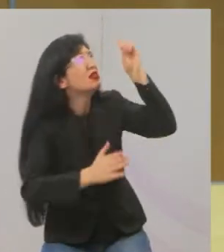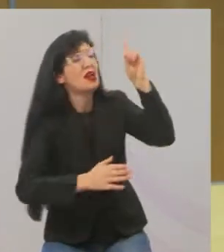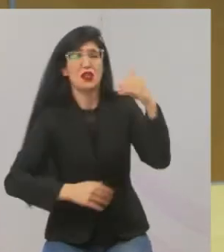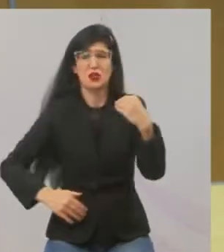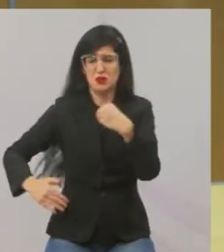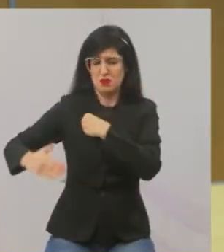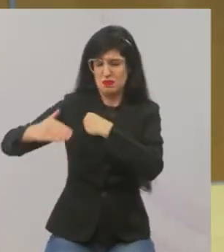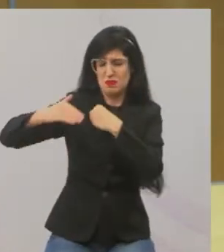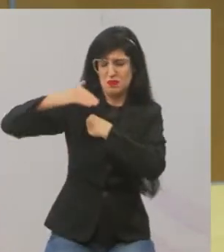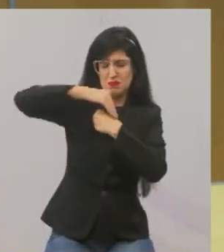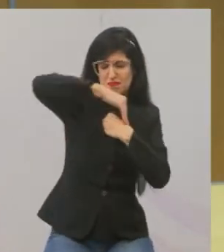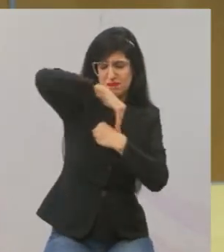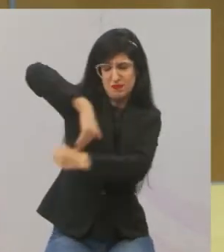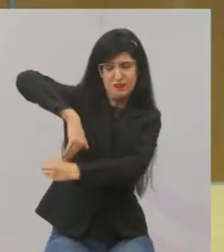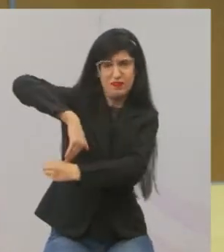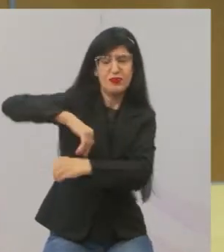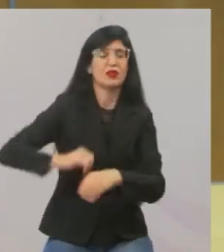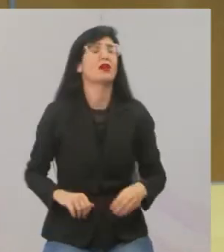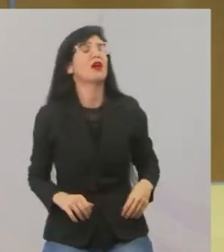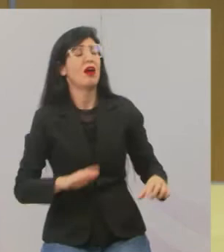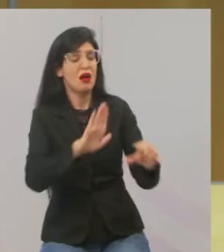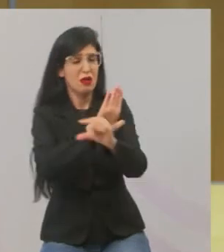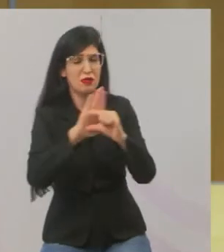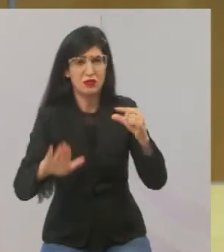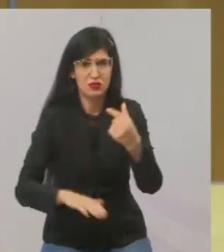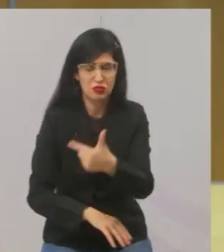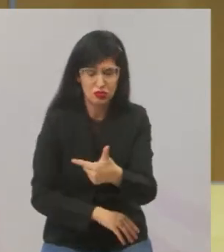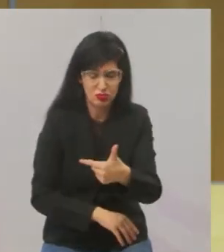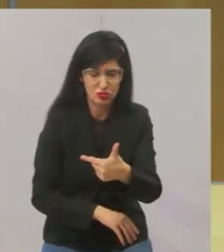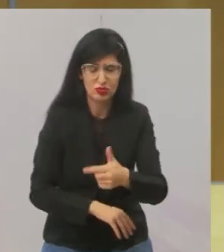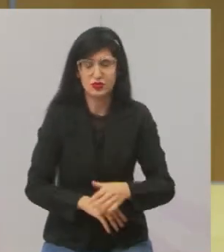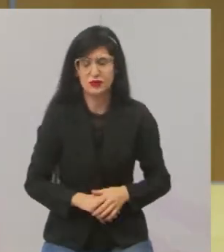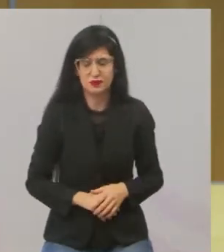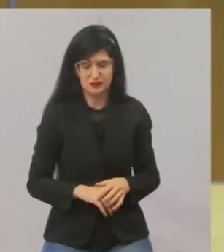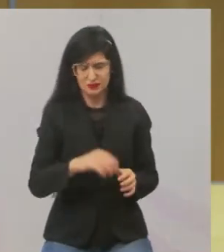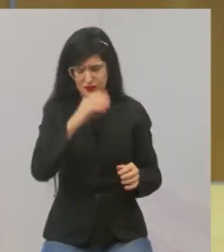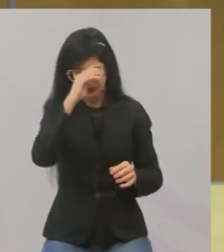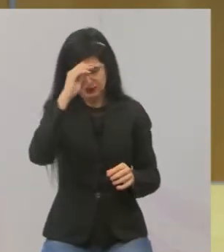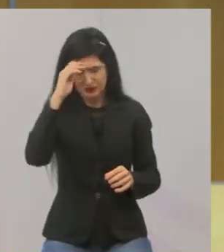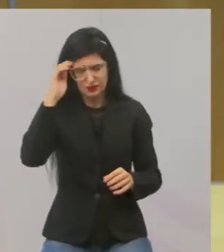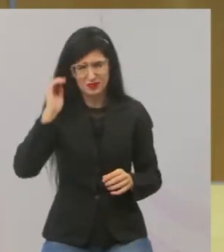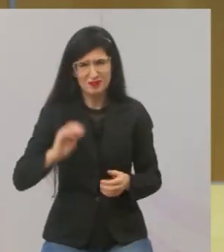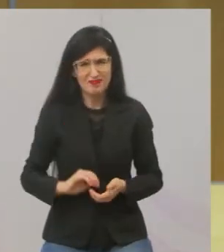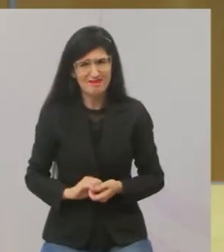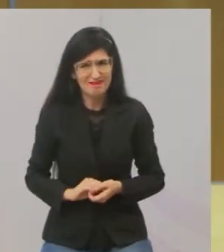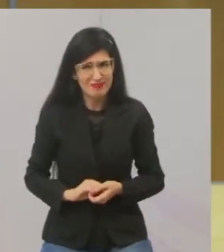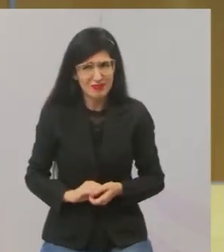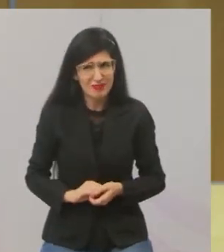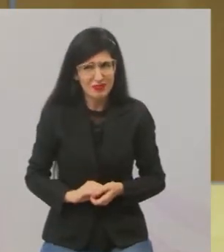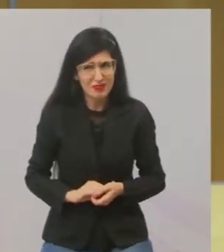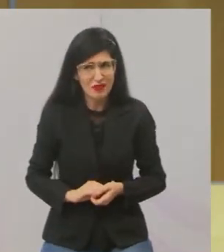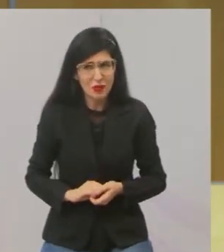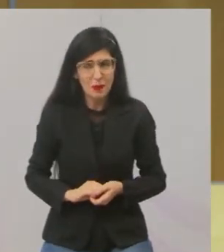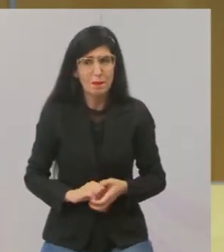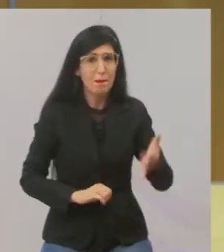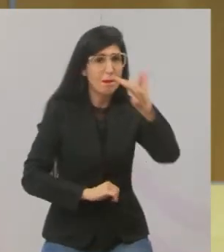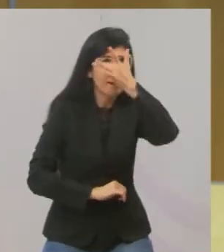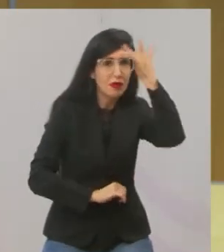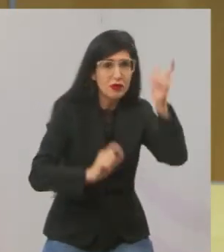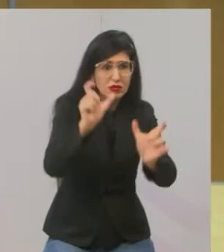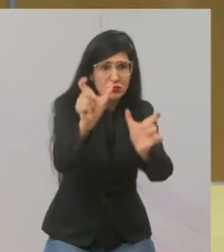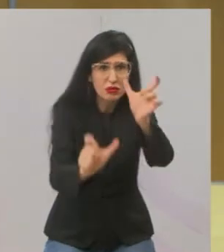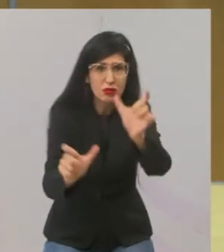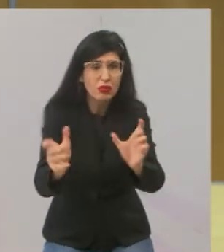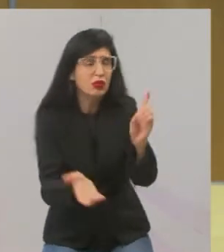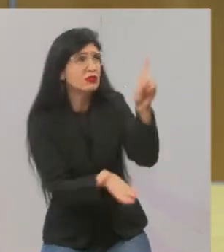capítulo 2, para finalizar minha fala de hoje, ele diz: meus filhinhos,